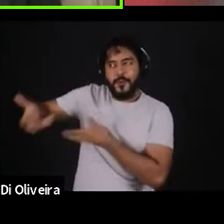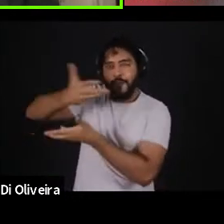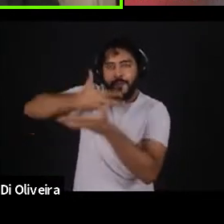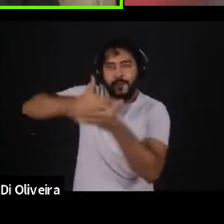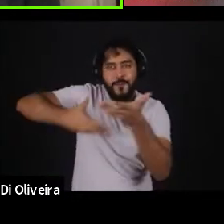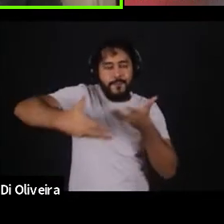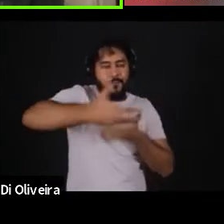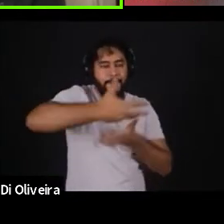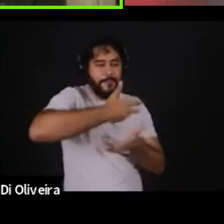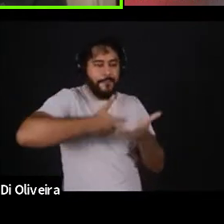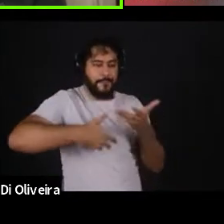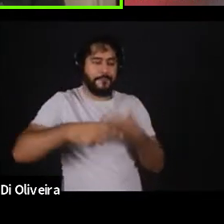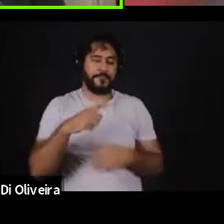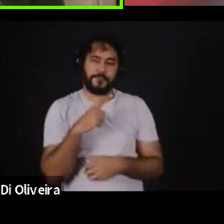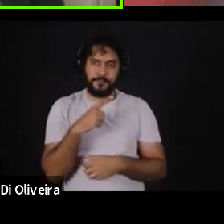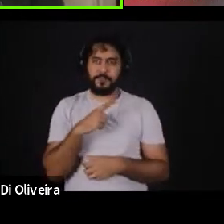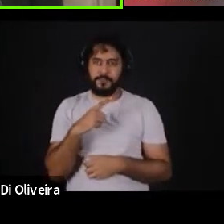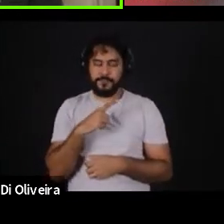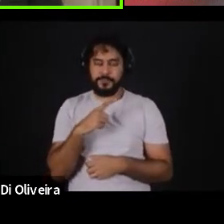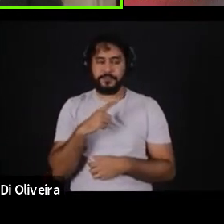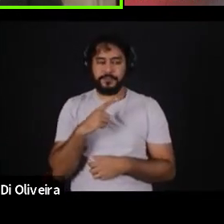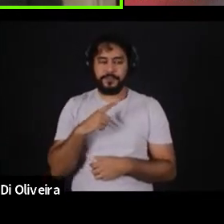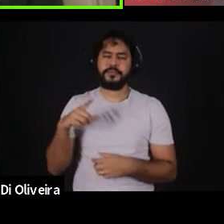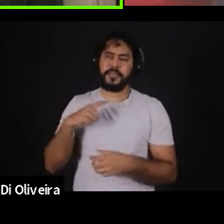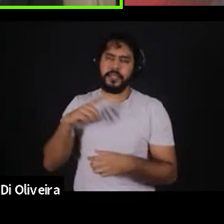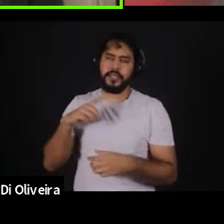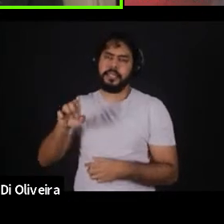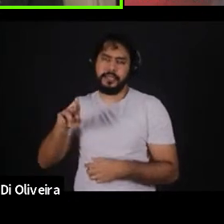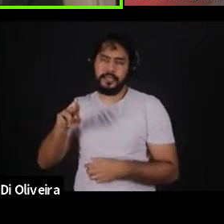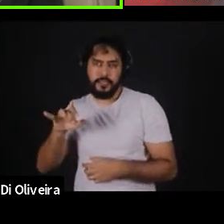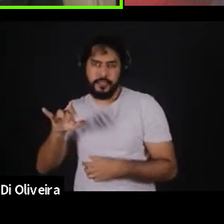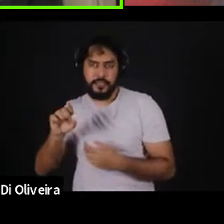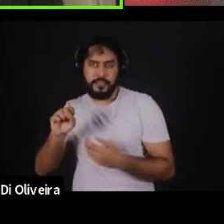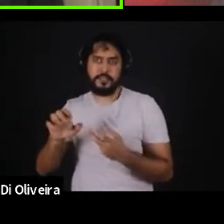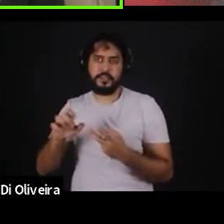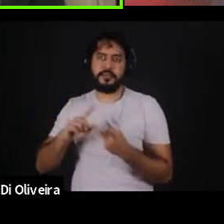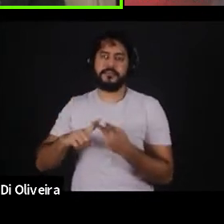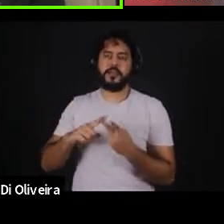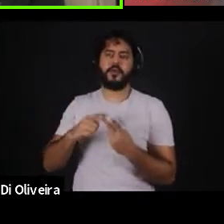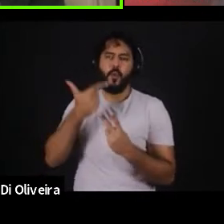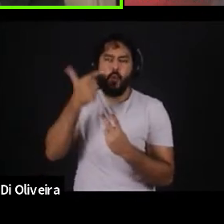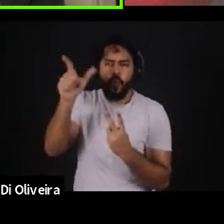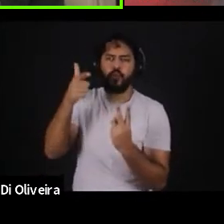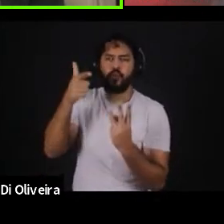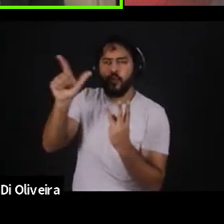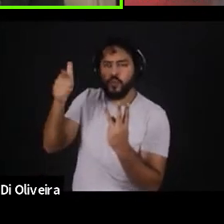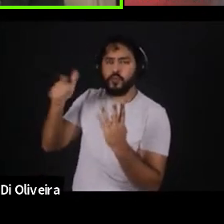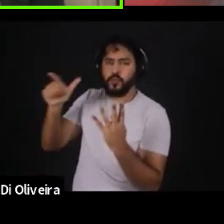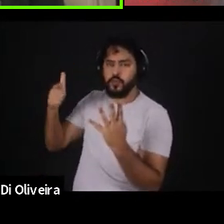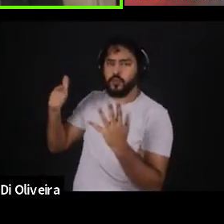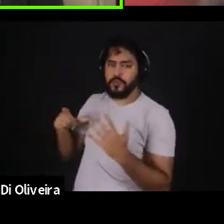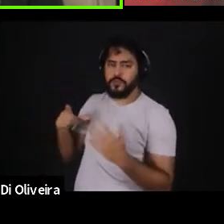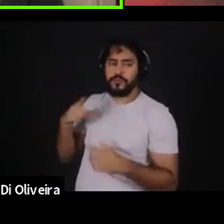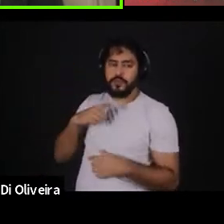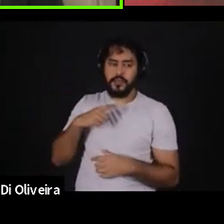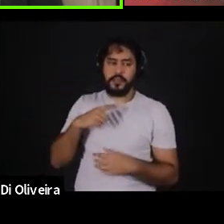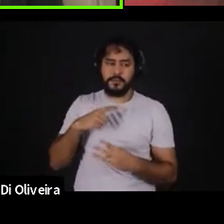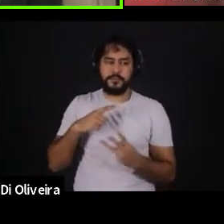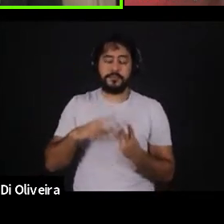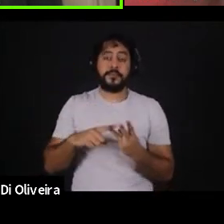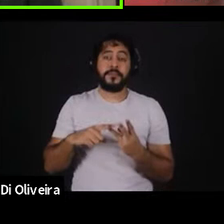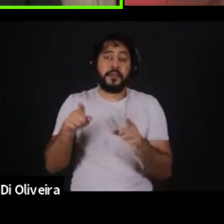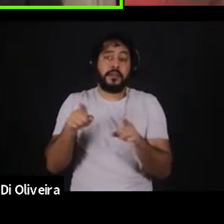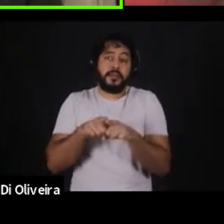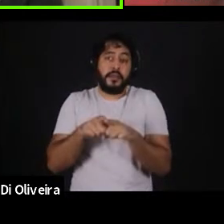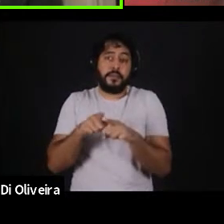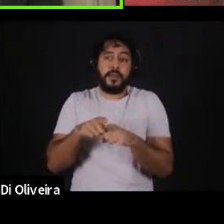que além da Denise Ferreira da Silva e do Fred Moulton, o Deleuze e Guattari continuam sendo uma